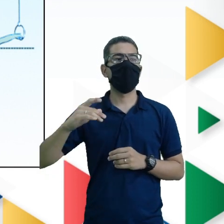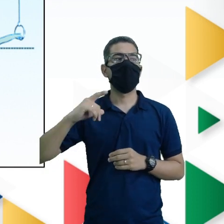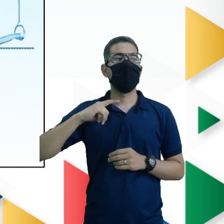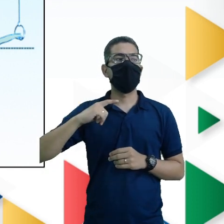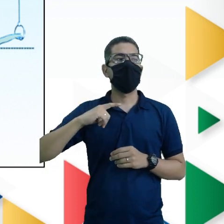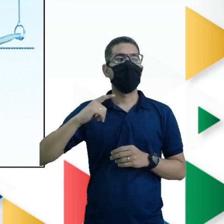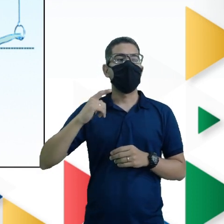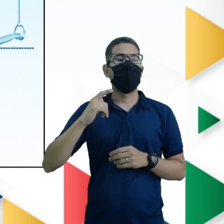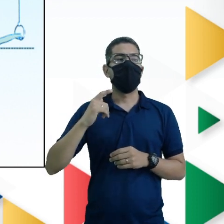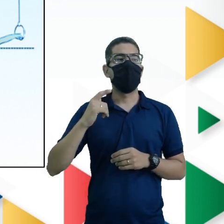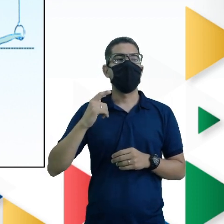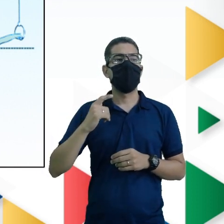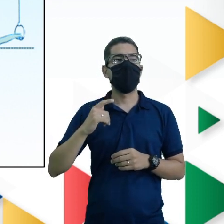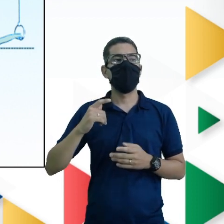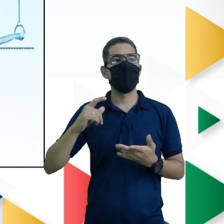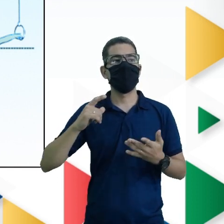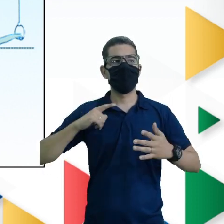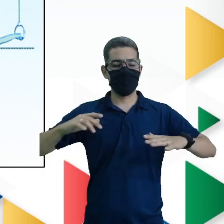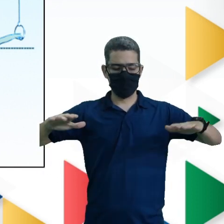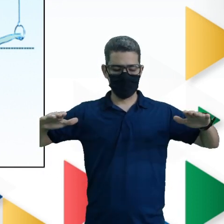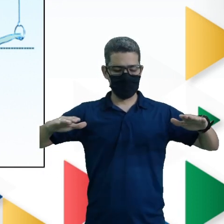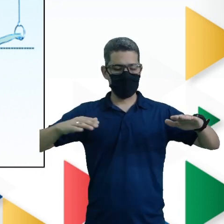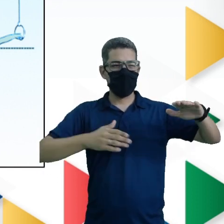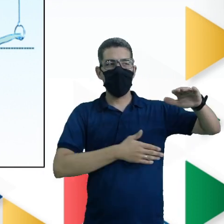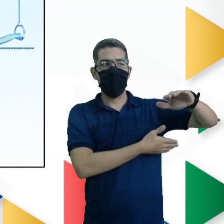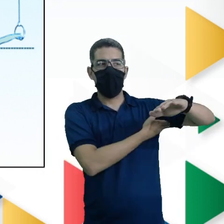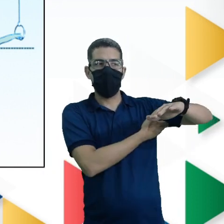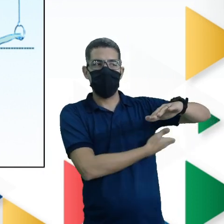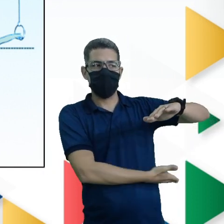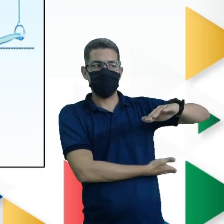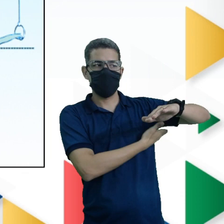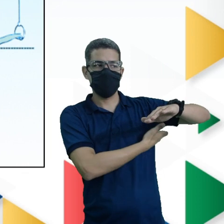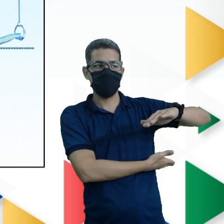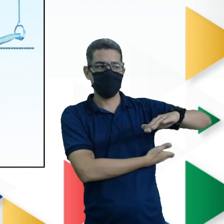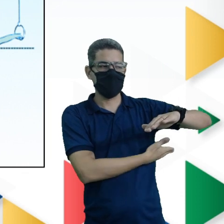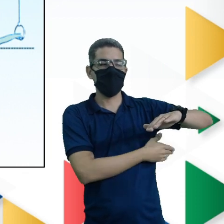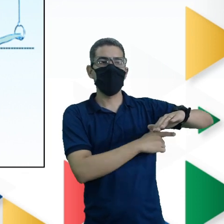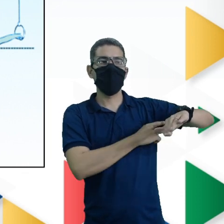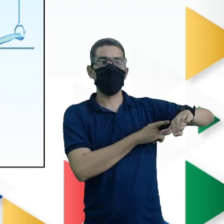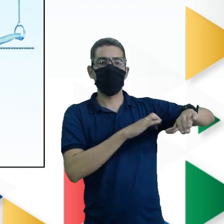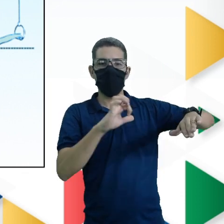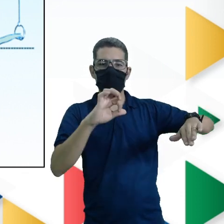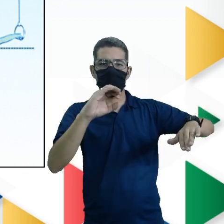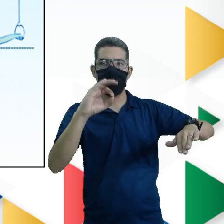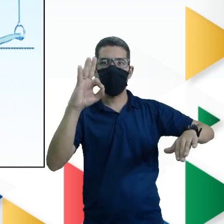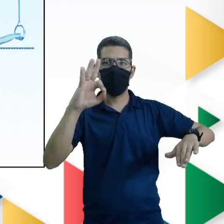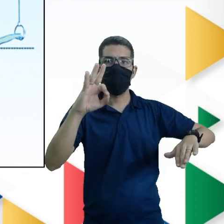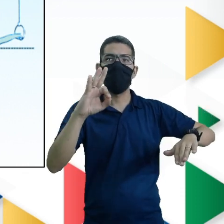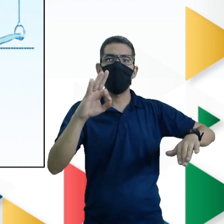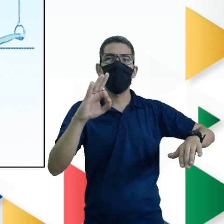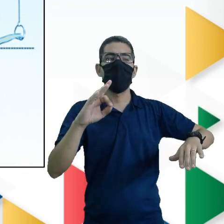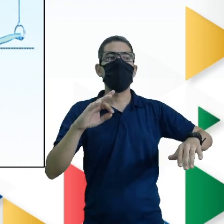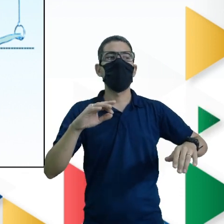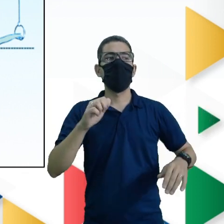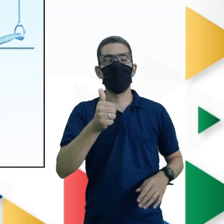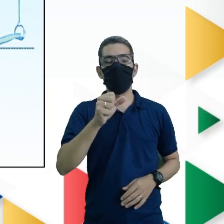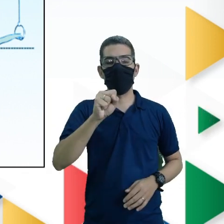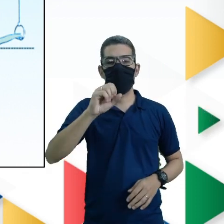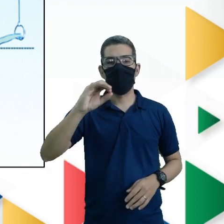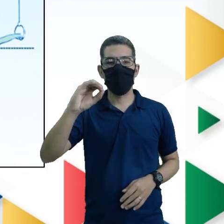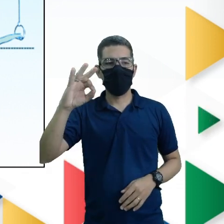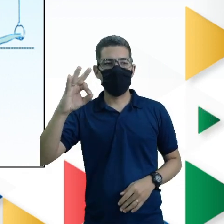dos braços de quem está executando, tá abaixo ou acima. Se tiver ideal mesmo aí, ó, tá vendo? A 180